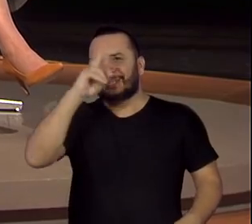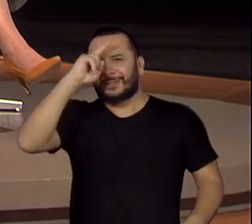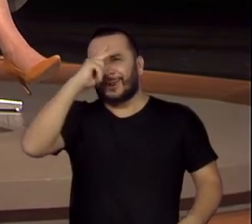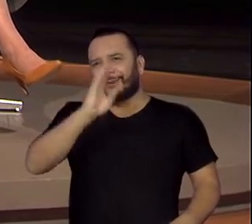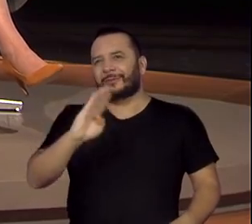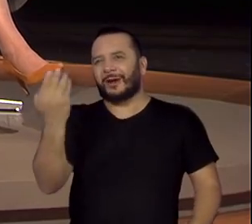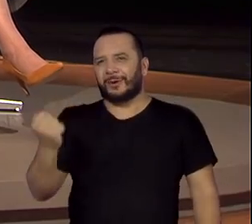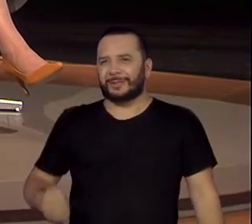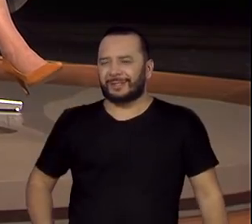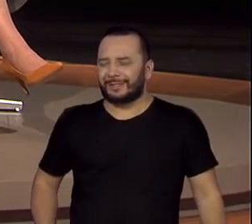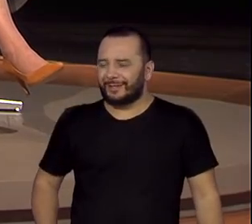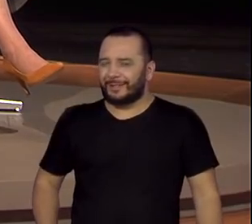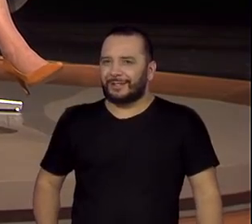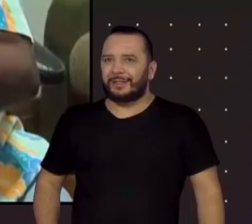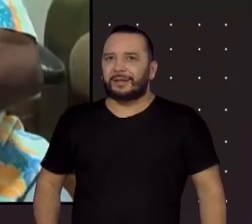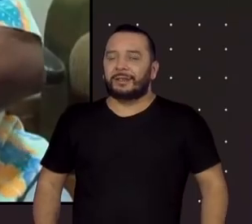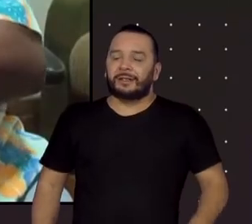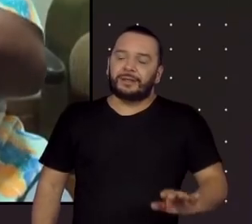Janis Joplin.